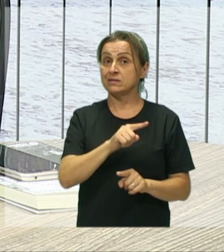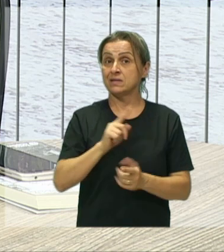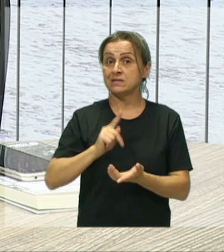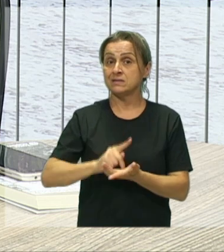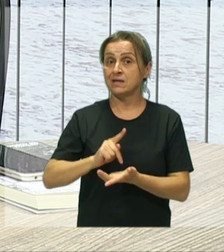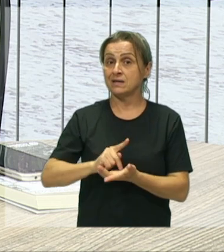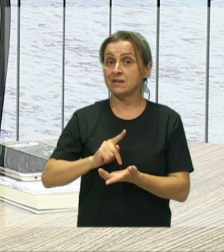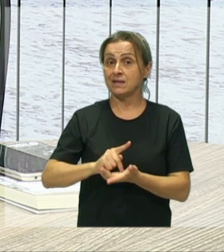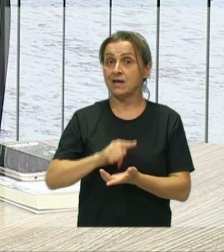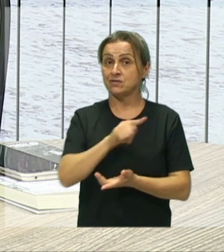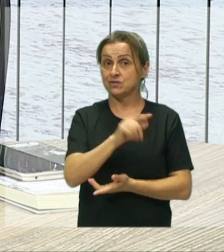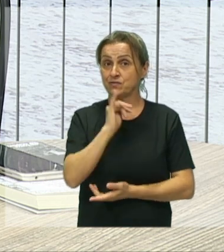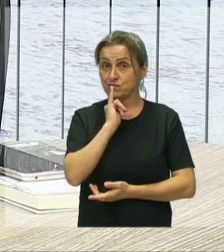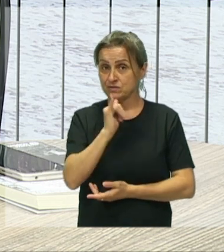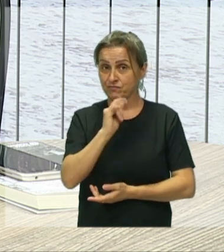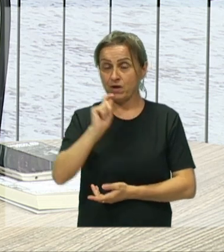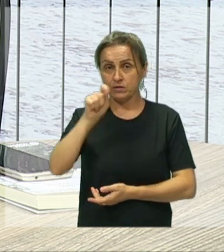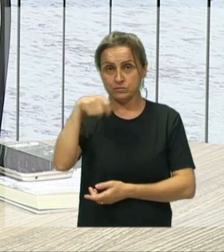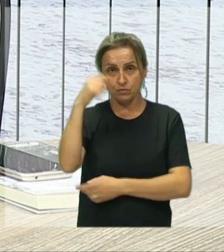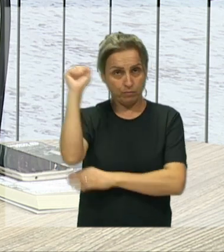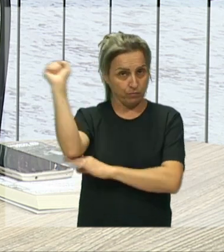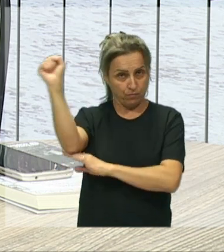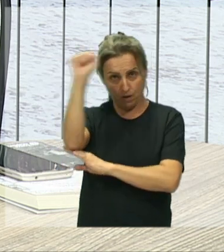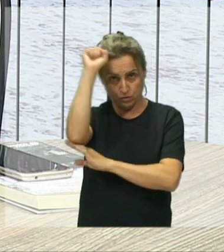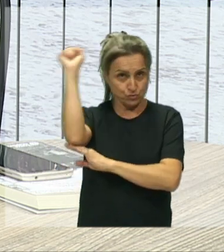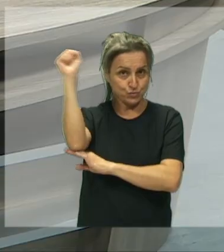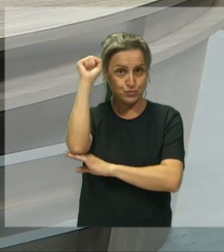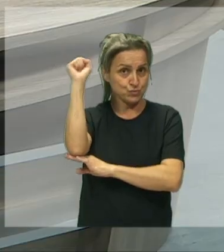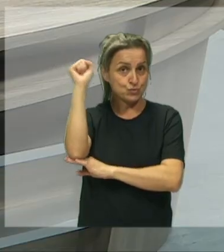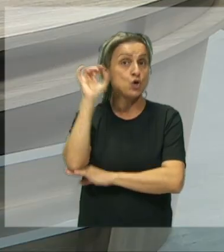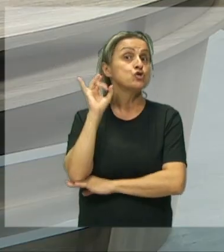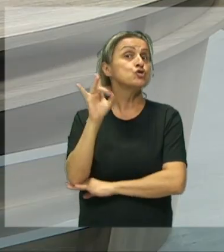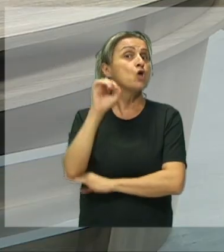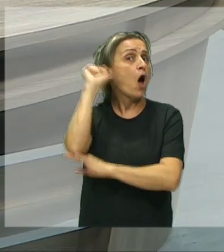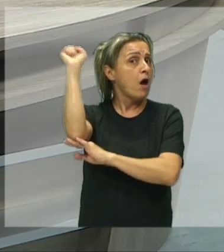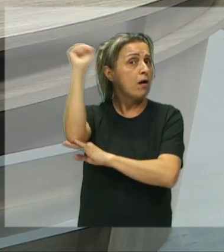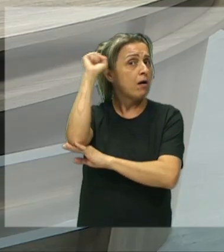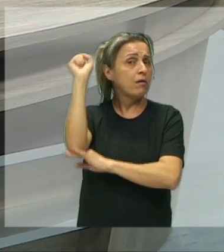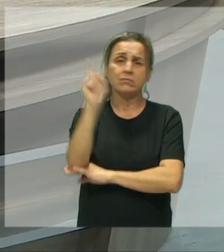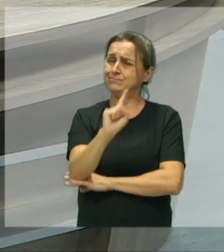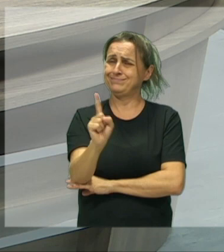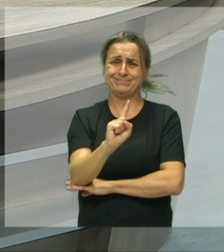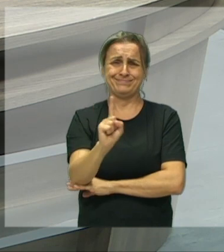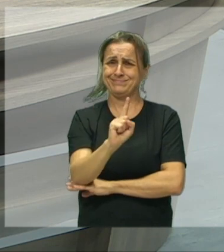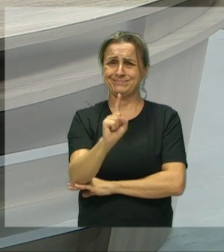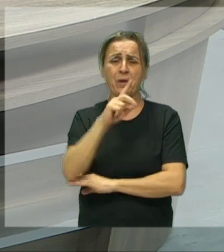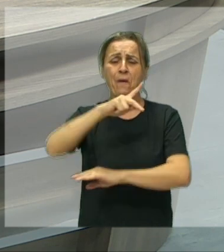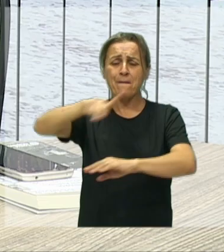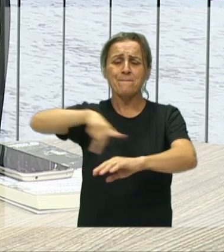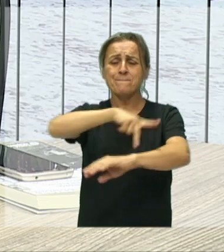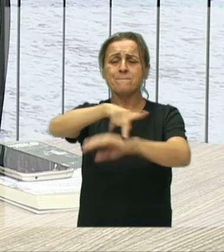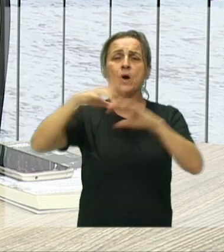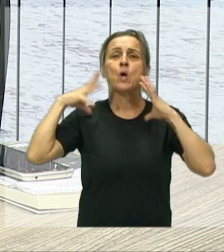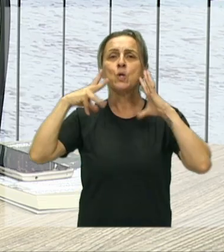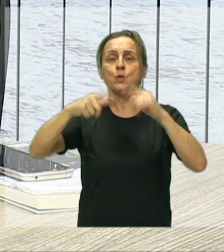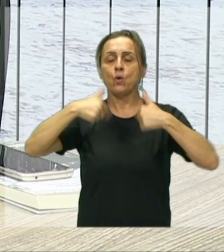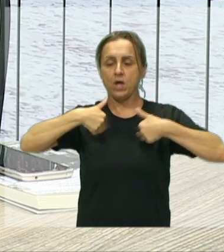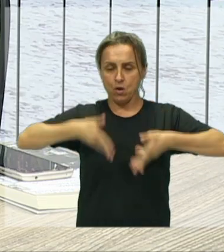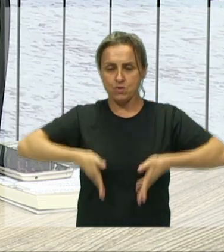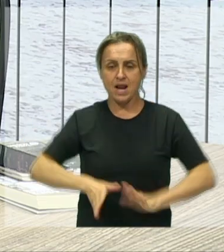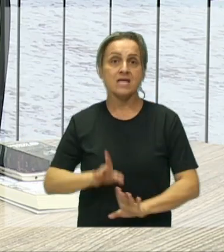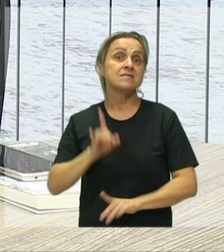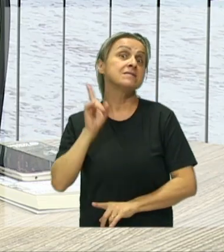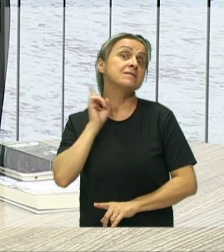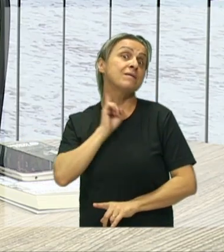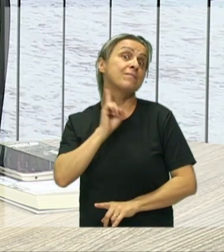todo o país. Eu sou apartheid... eu sou natural de Minas. A minha mãe